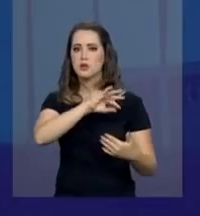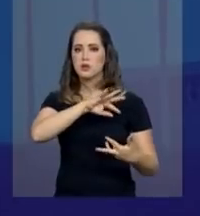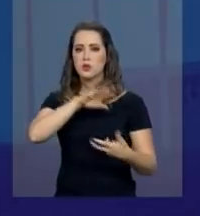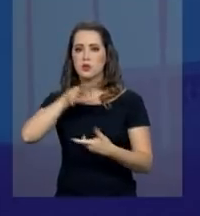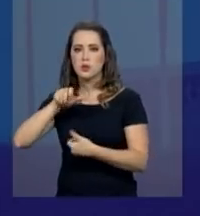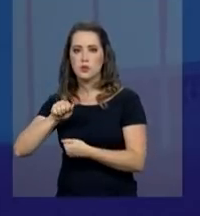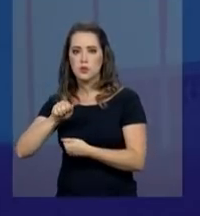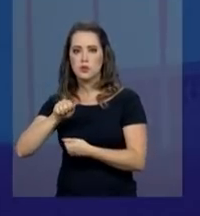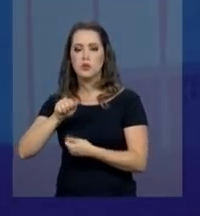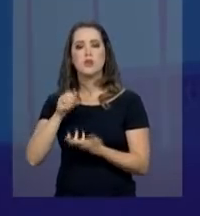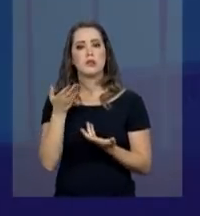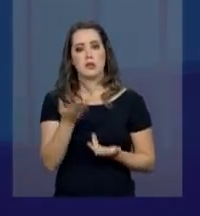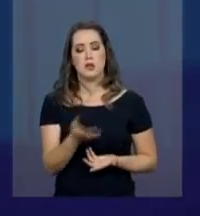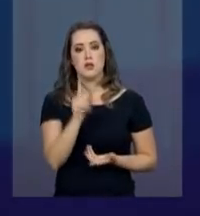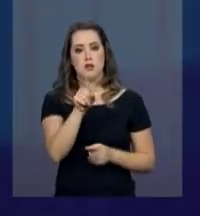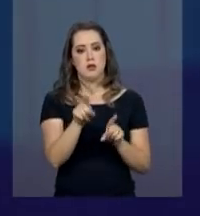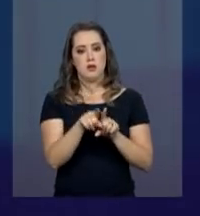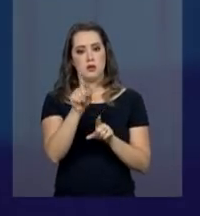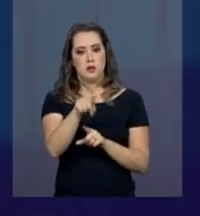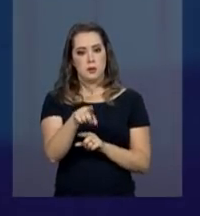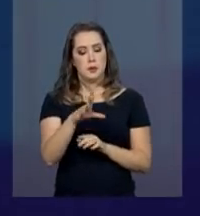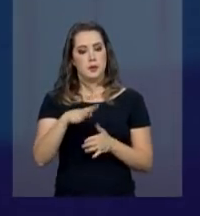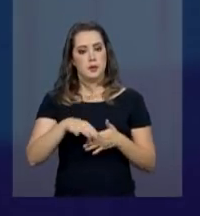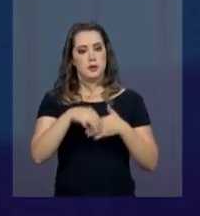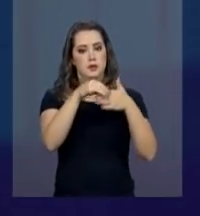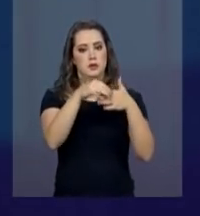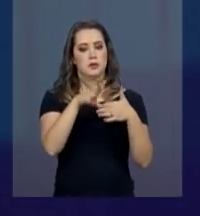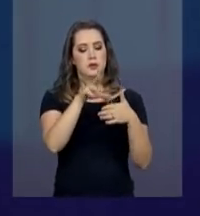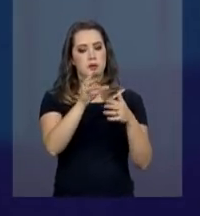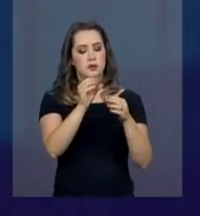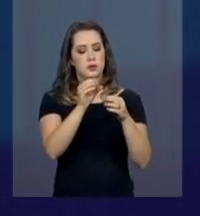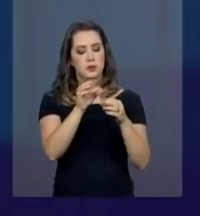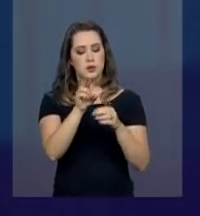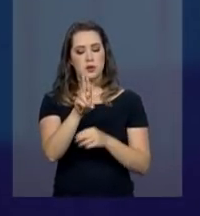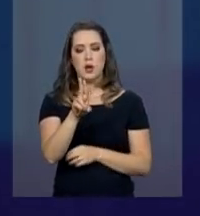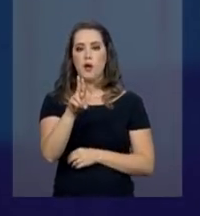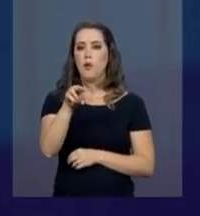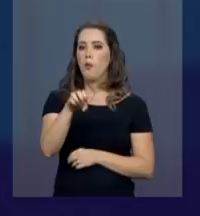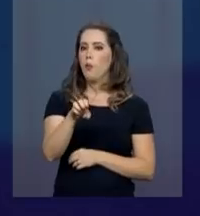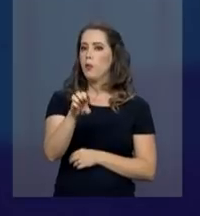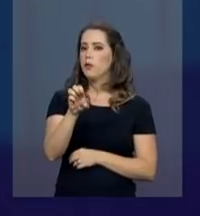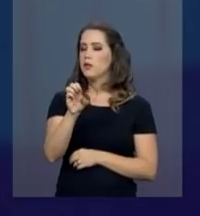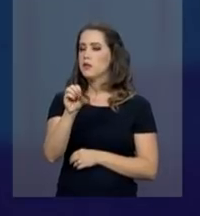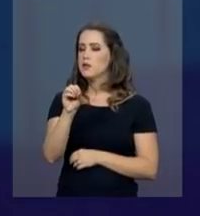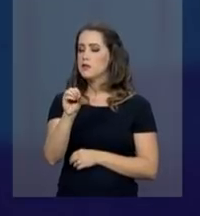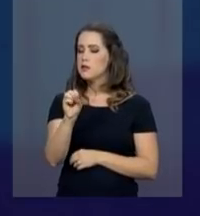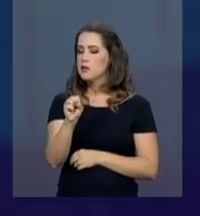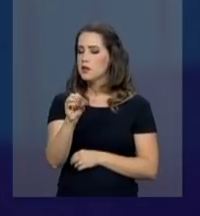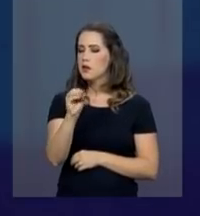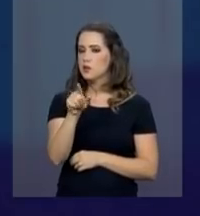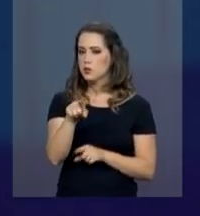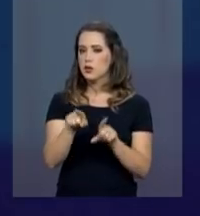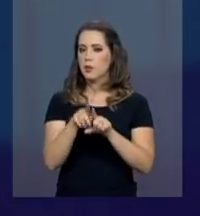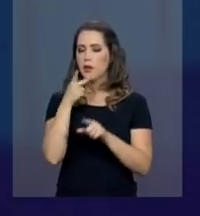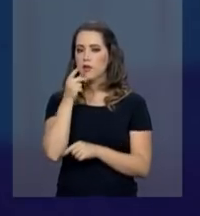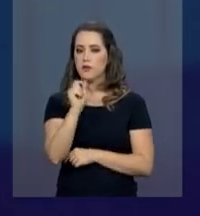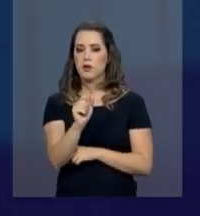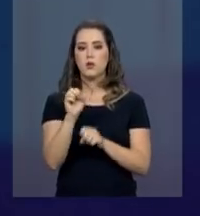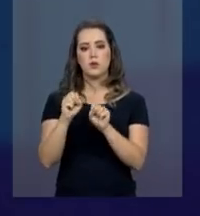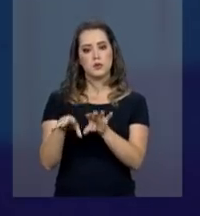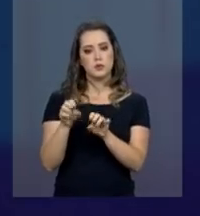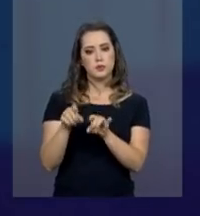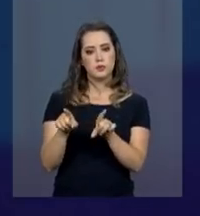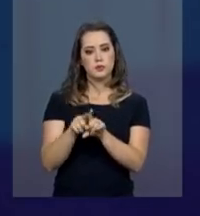Unidas. A diretora-geral da Unesco, Audrey Azoulay, também falou sobre a Assembleia da ONU. Ela está falando sobre